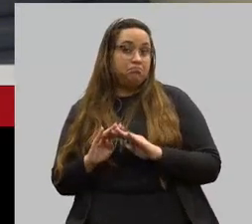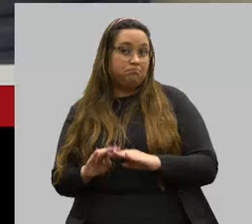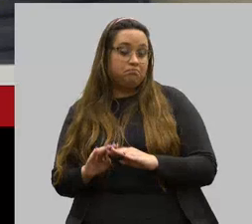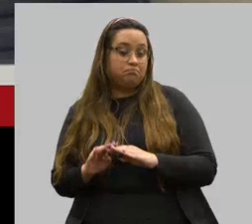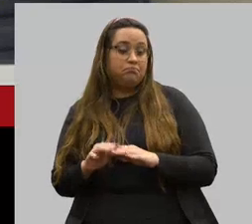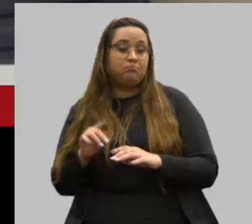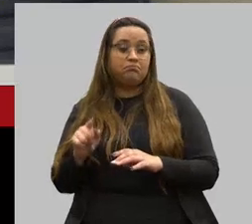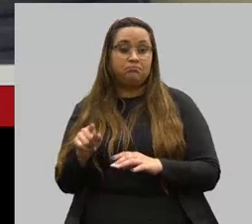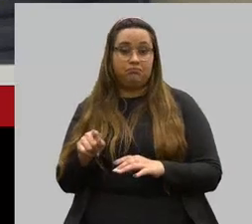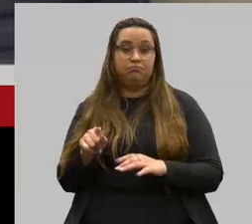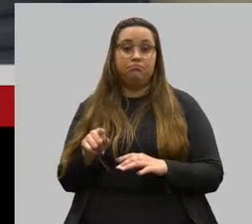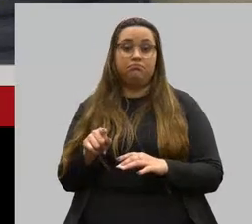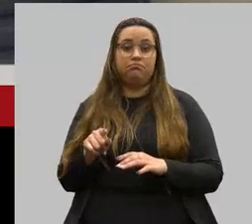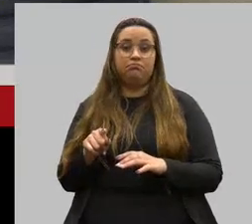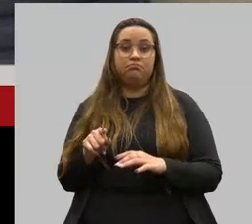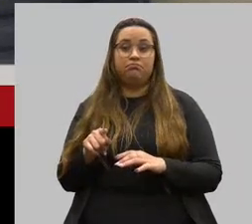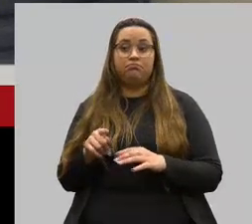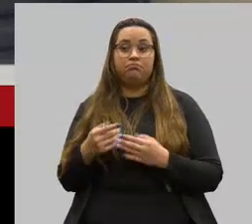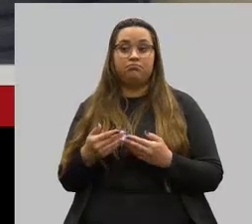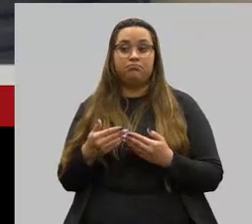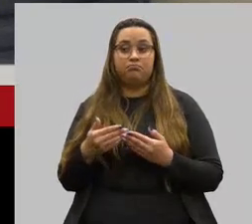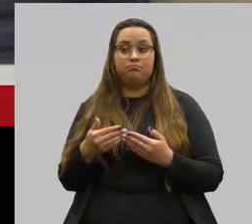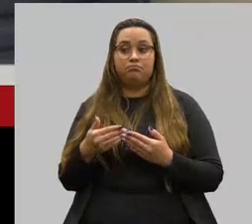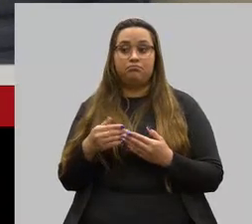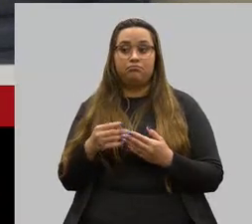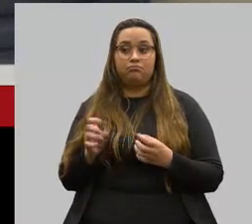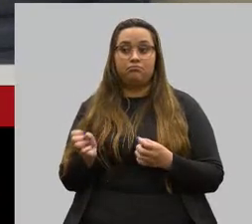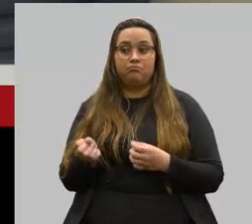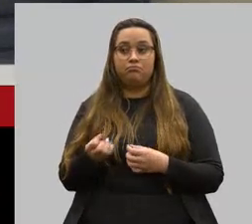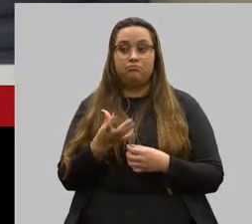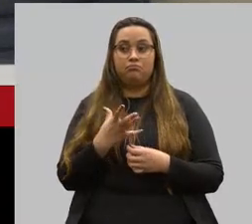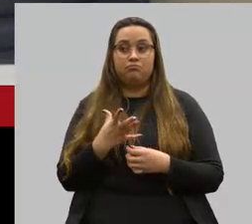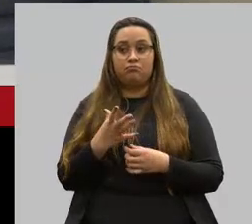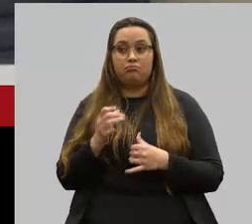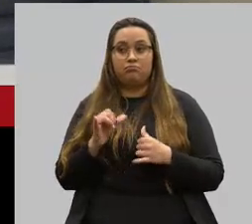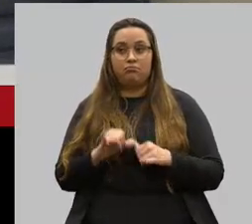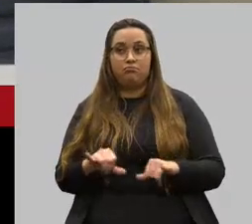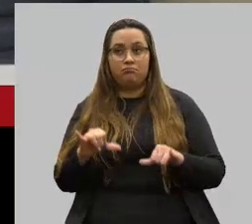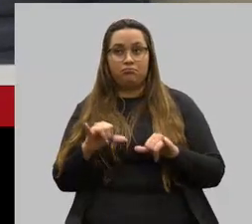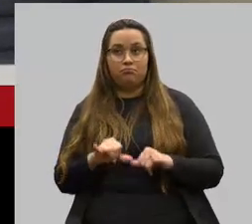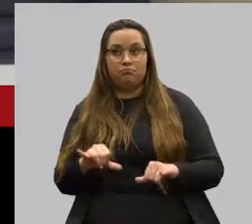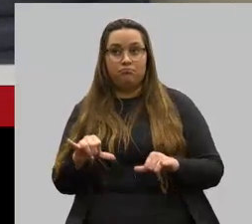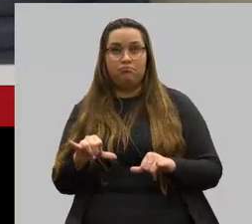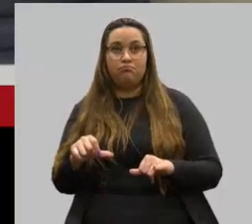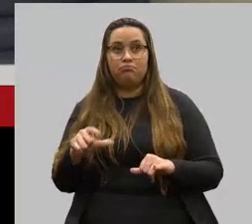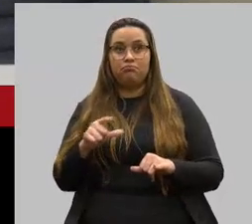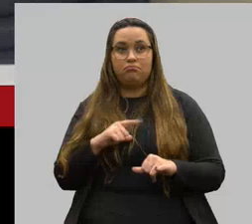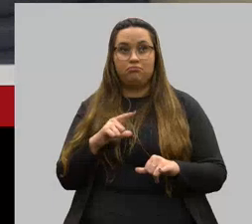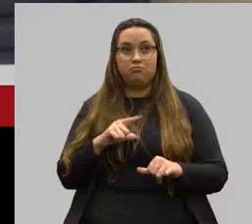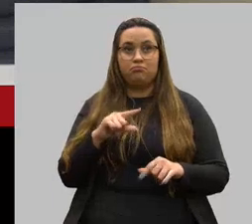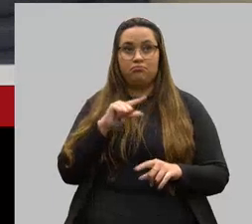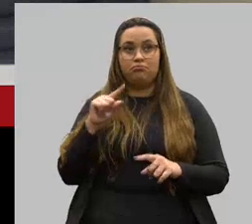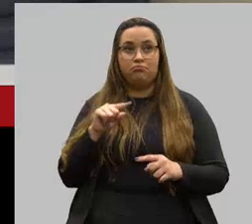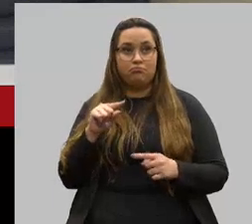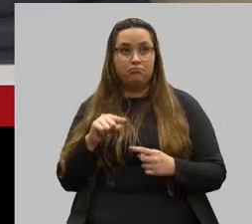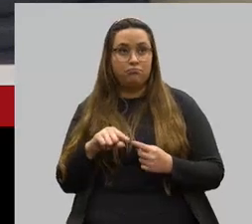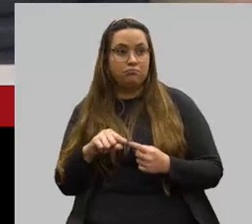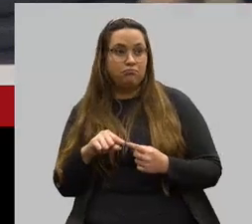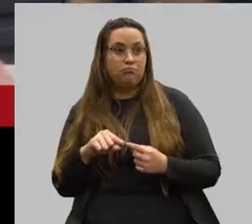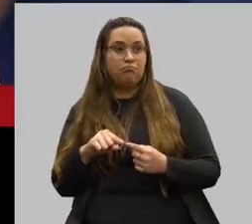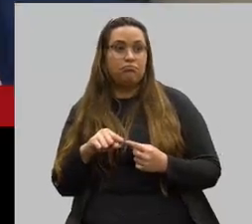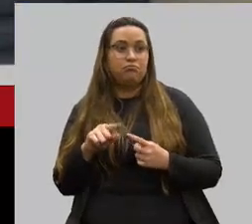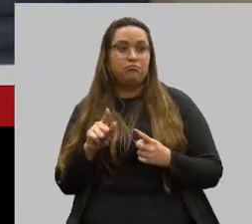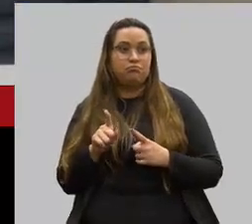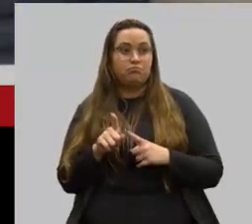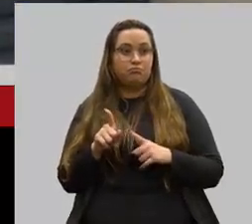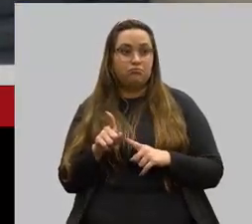nesse sentido né de estabelecer-se uma nova sistemática de promoções com critérios objetivos né que dizem respeito